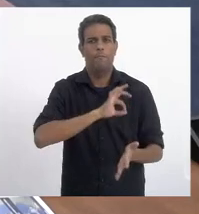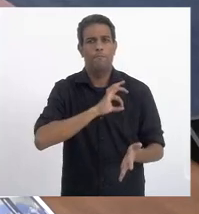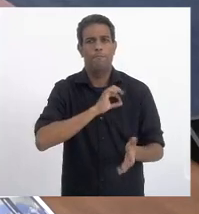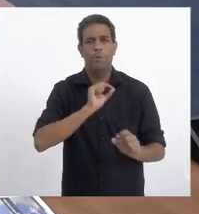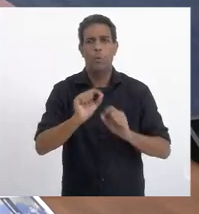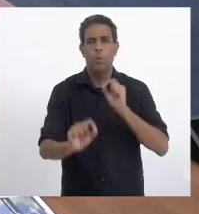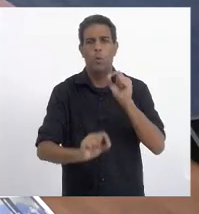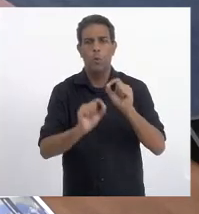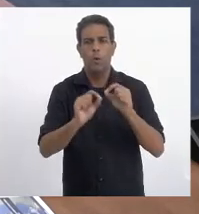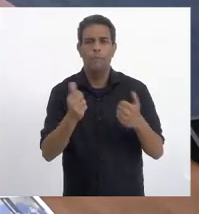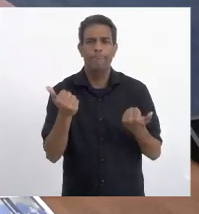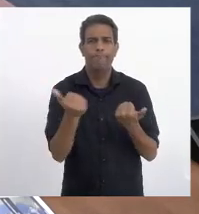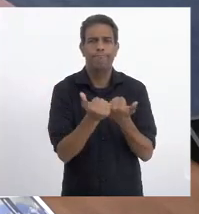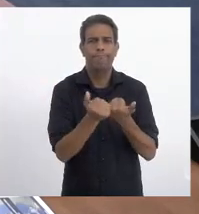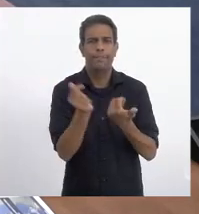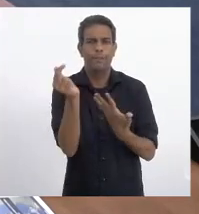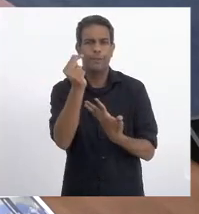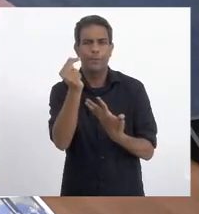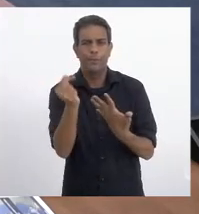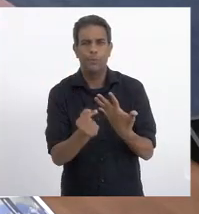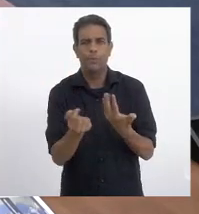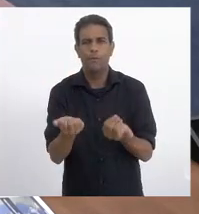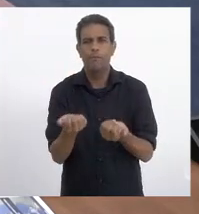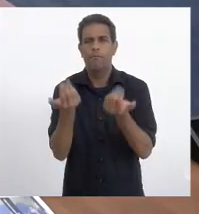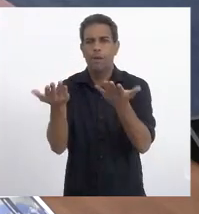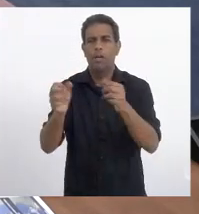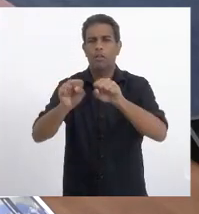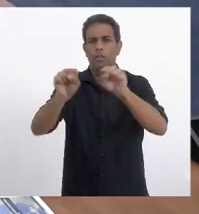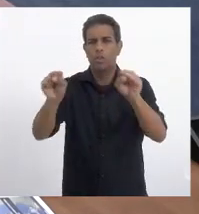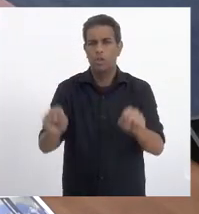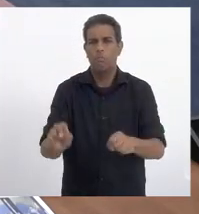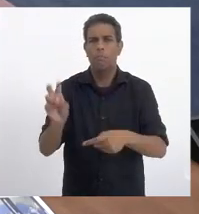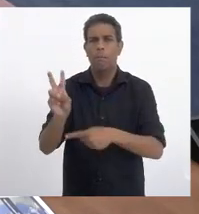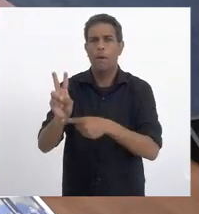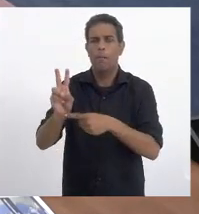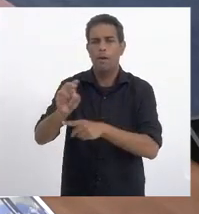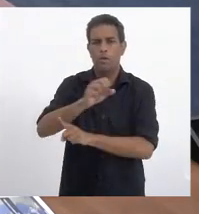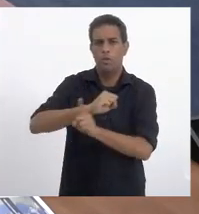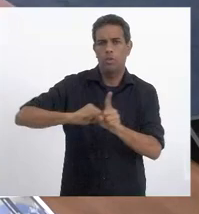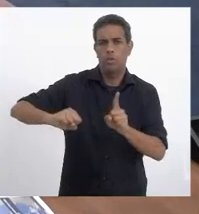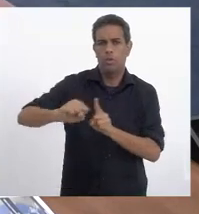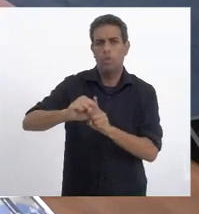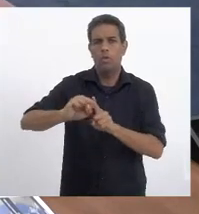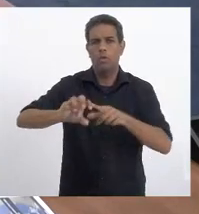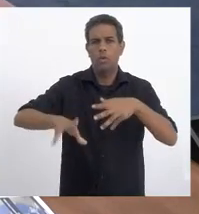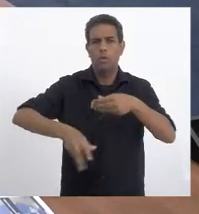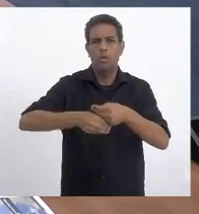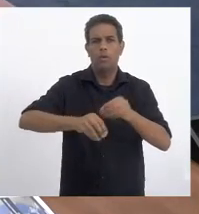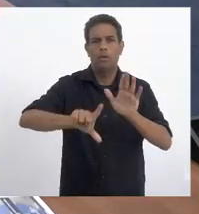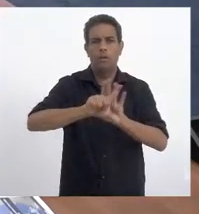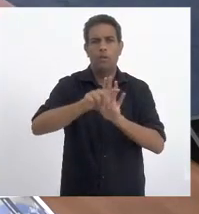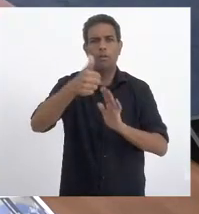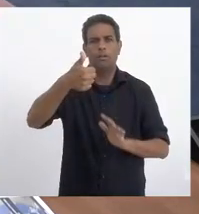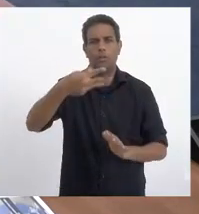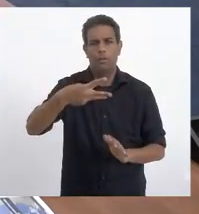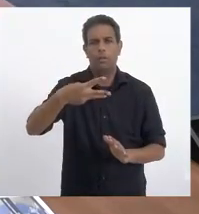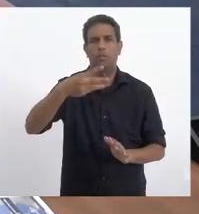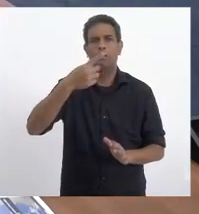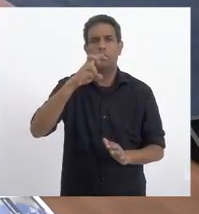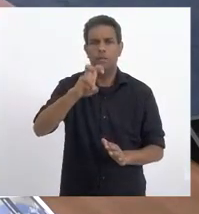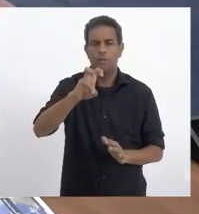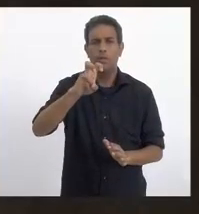ficou a cargo de levar esse sistema de proteção social junto para ler 13954 de